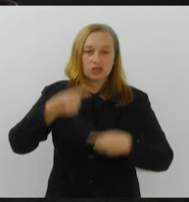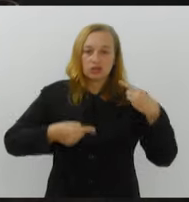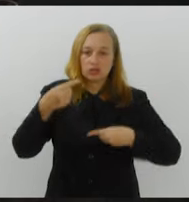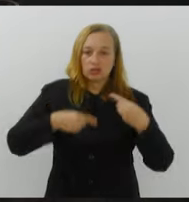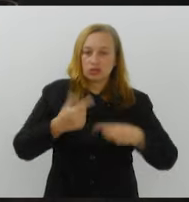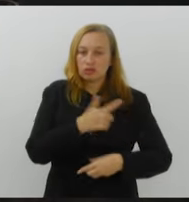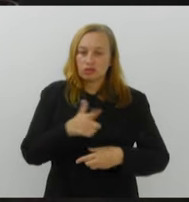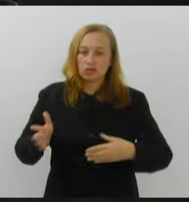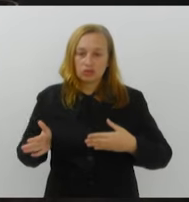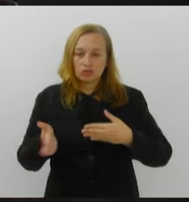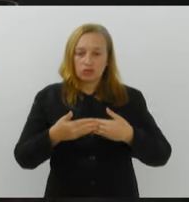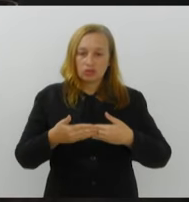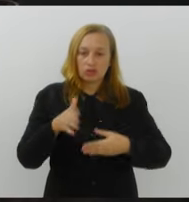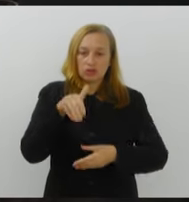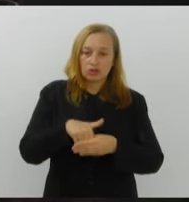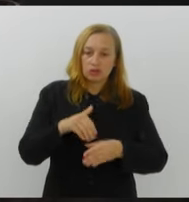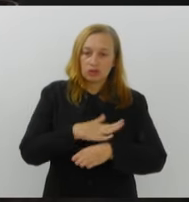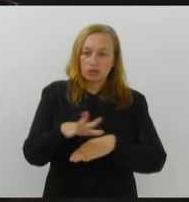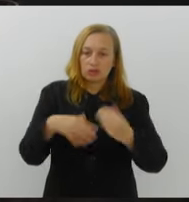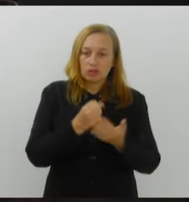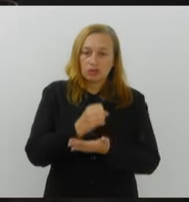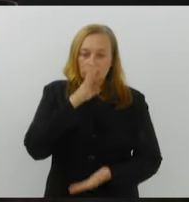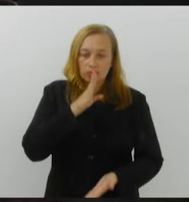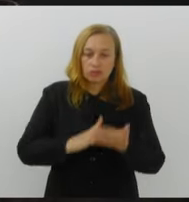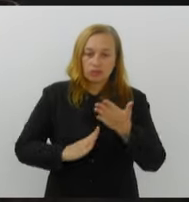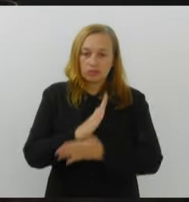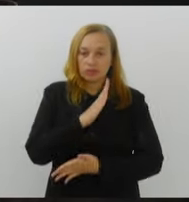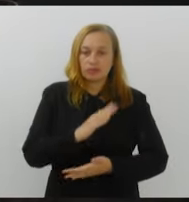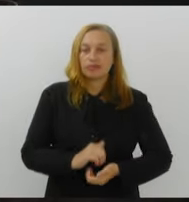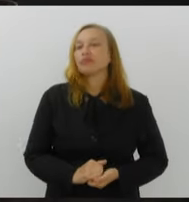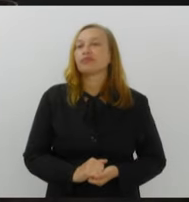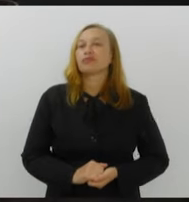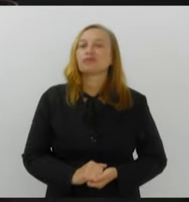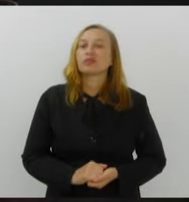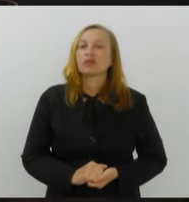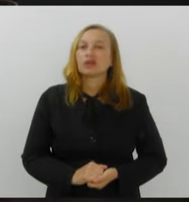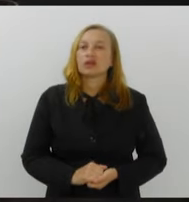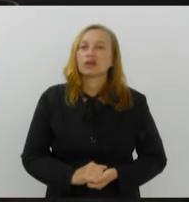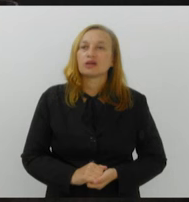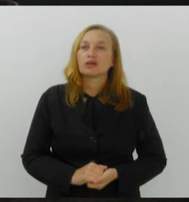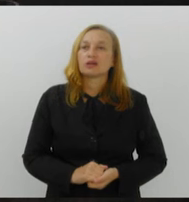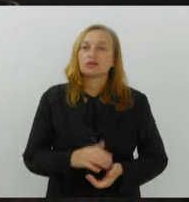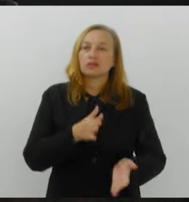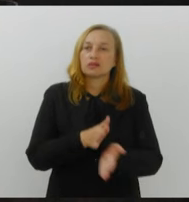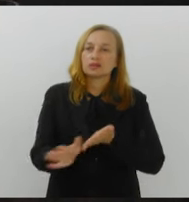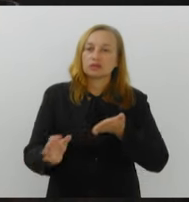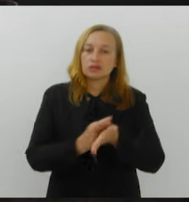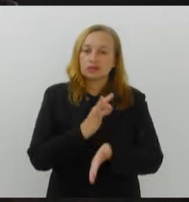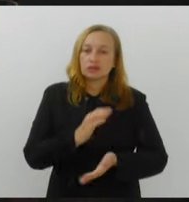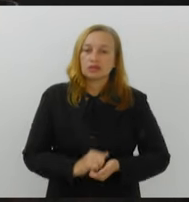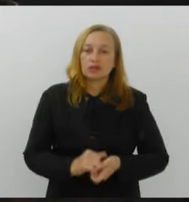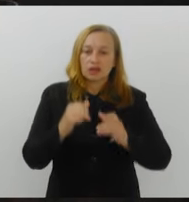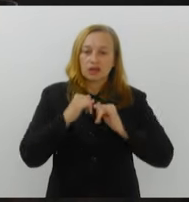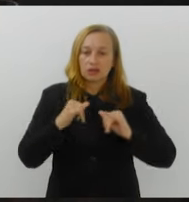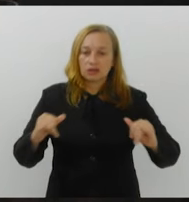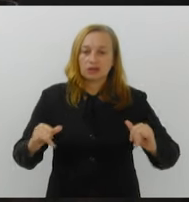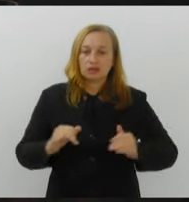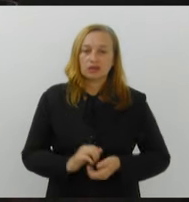havendo quem queira discutir, encerrada a discussão e votação. Seus que aprovam, permaneçam como estão, aprovado. Vai à promulgação.